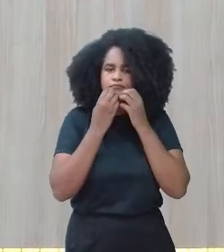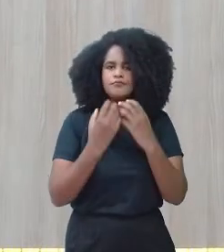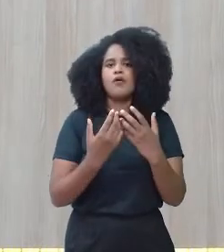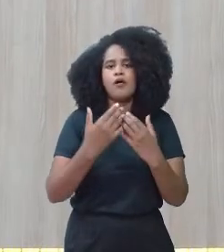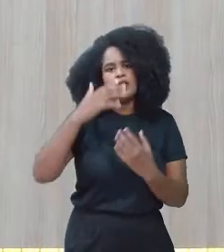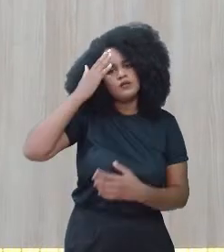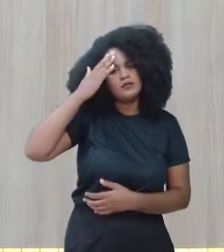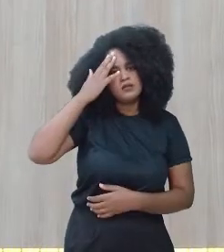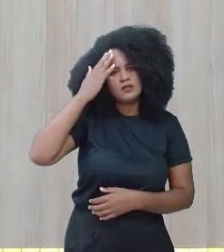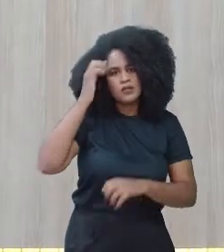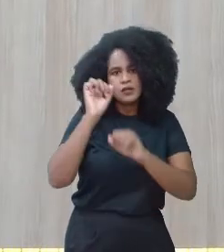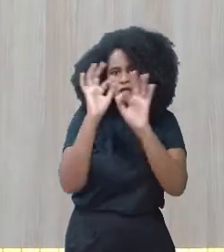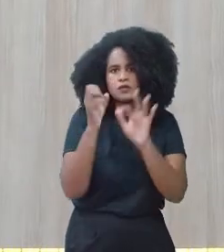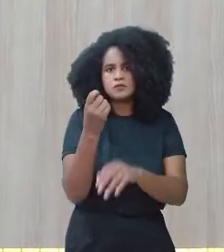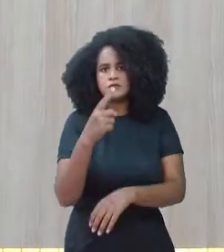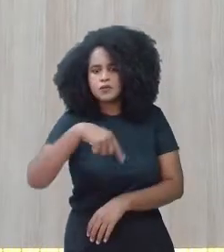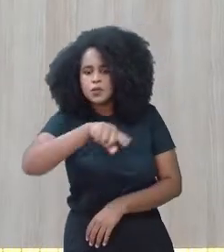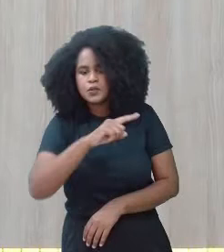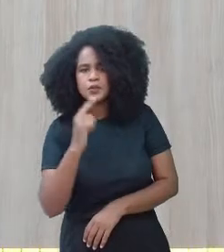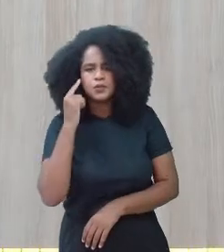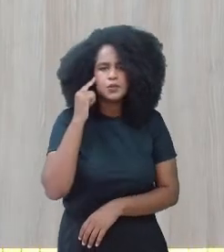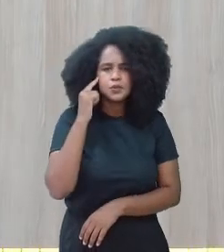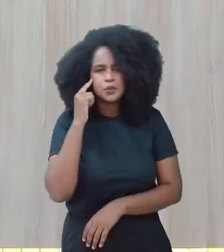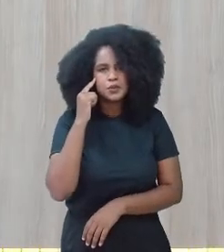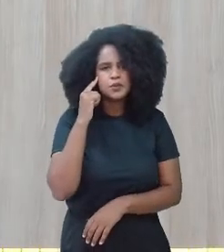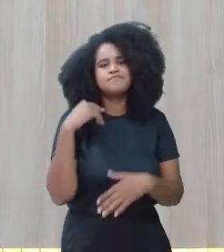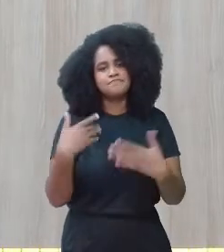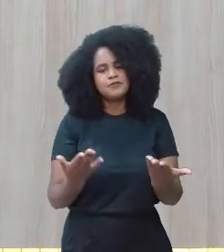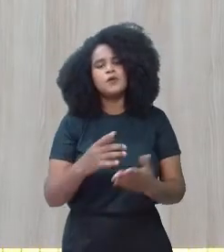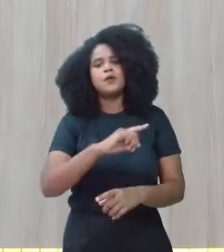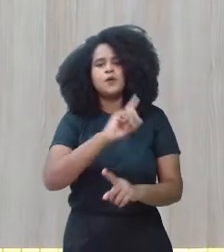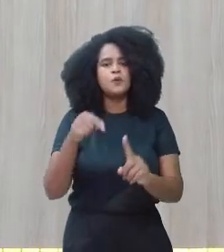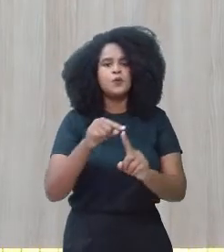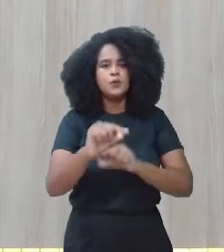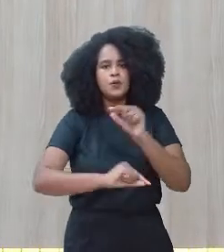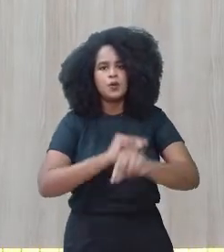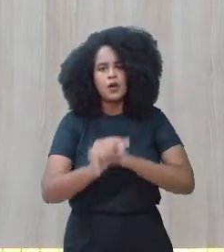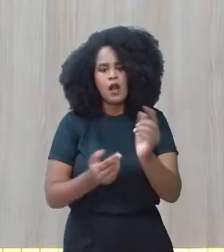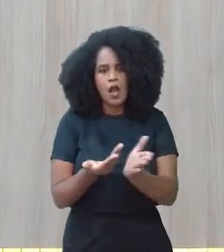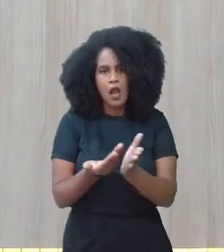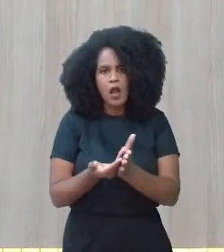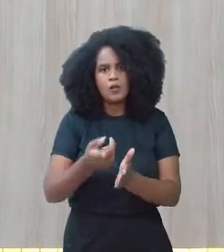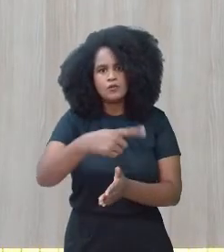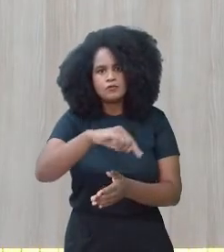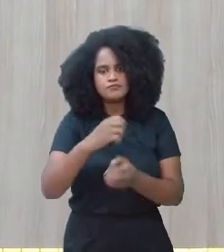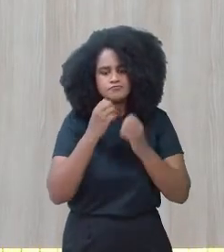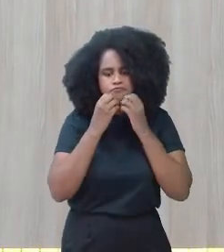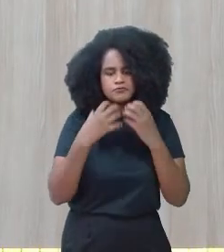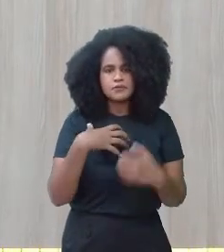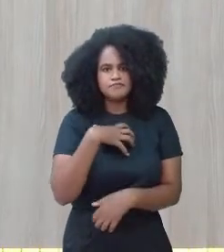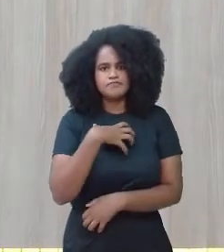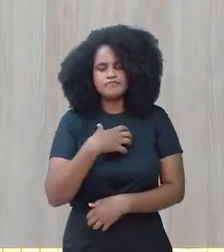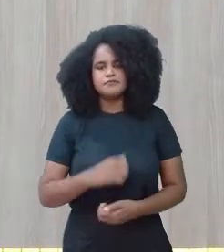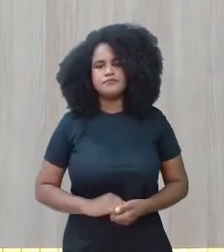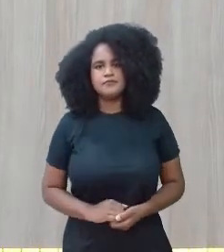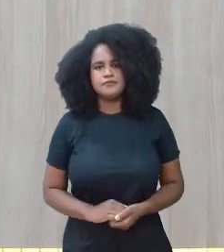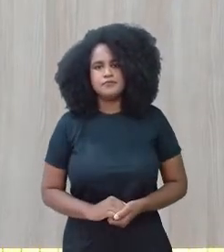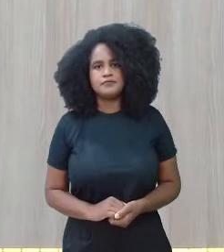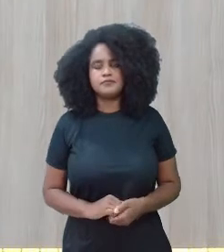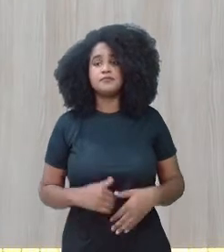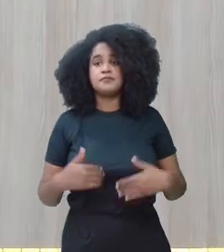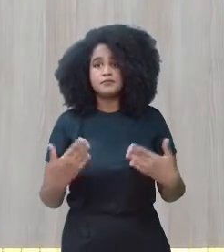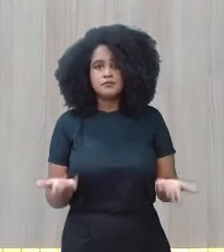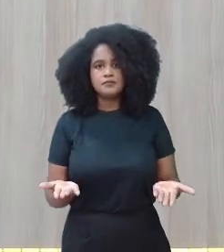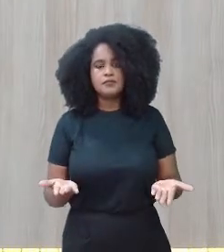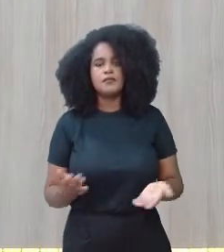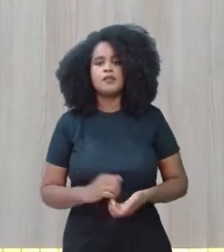entender melhor a sua dúvida, trazer em outro momento na aula. A ideia é a aula funcionar para vocês, tá certo? Então,